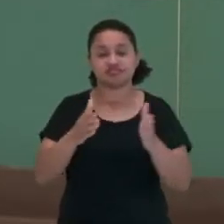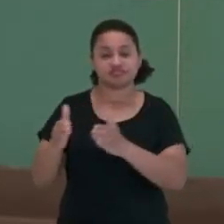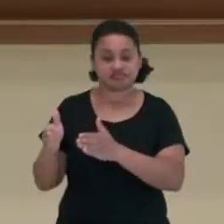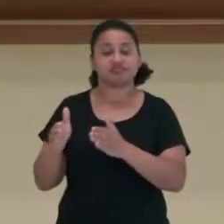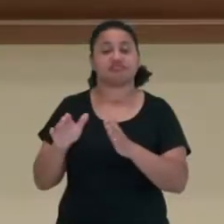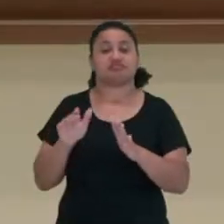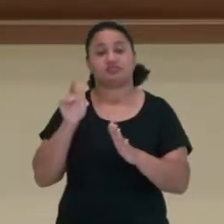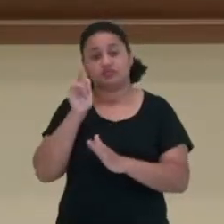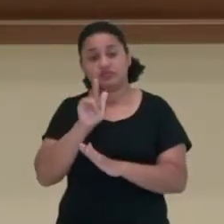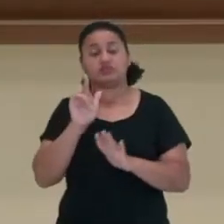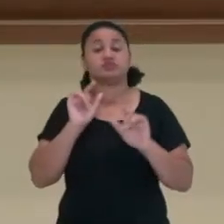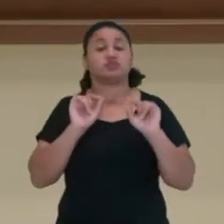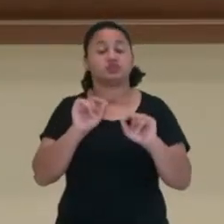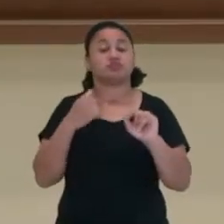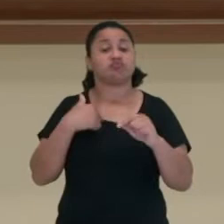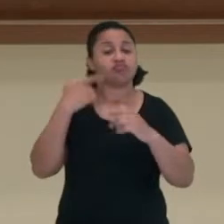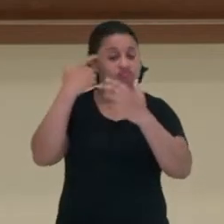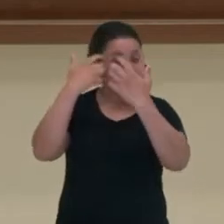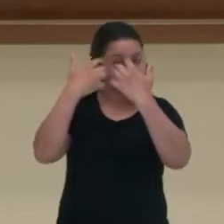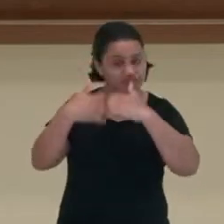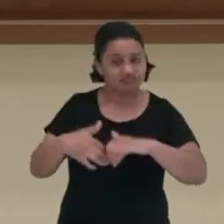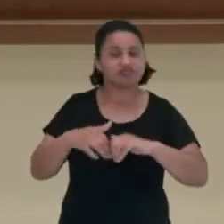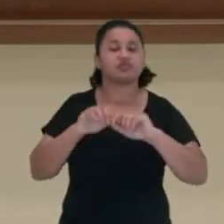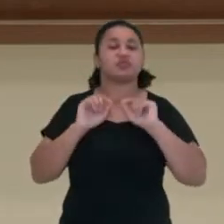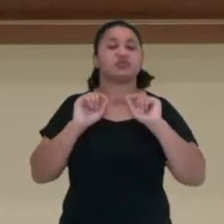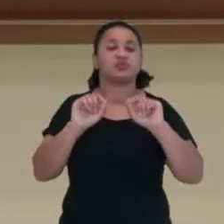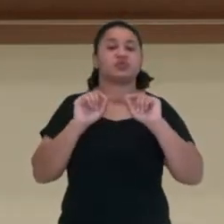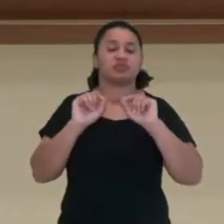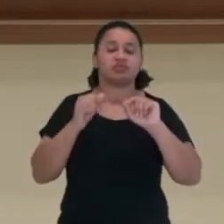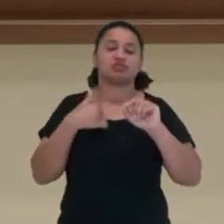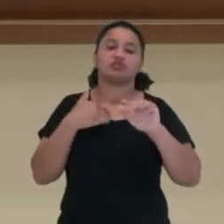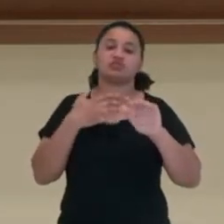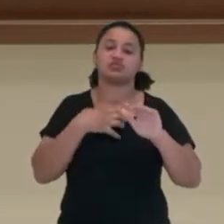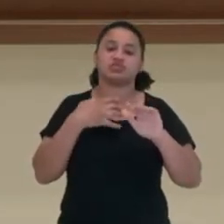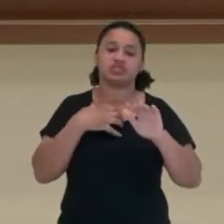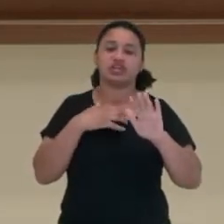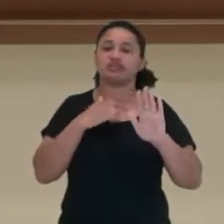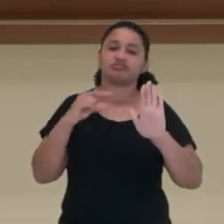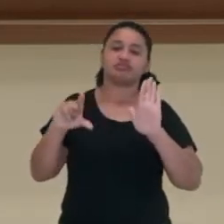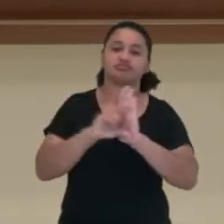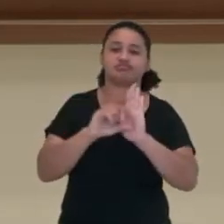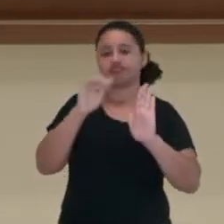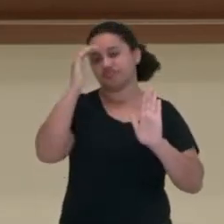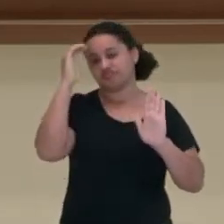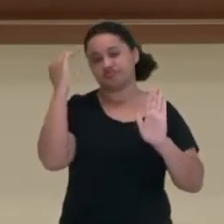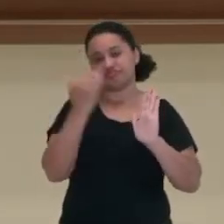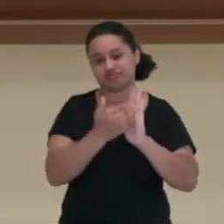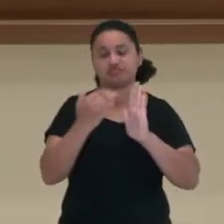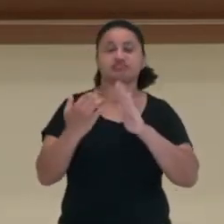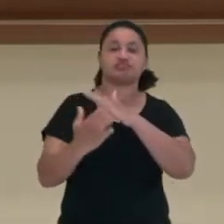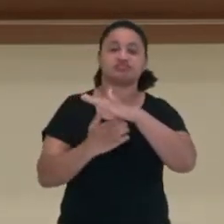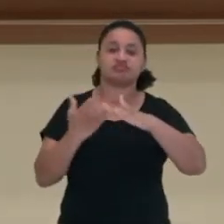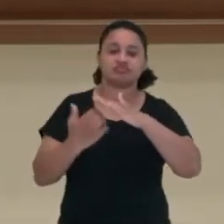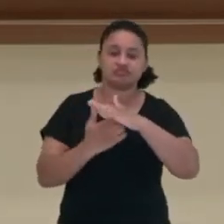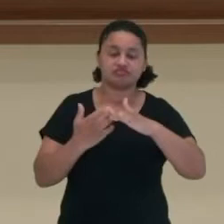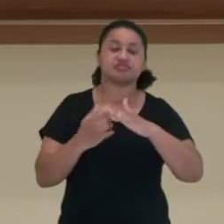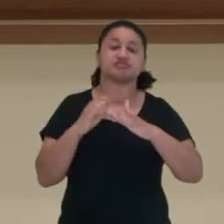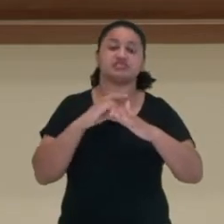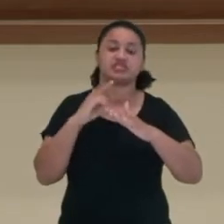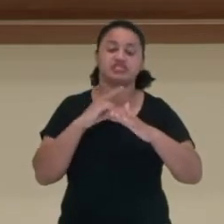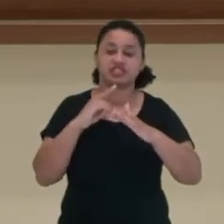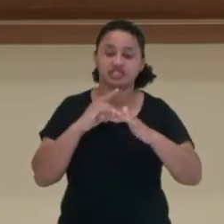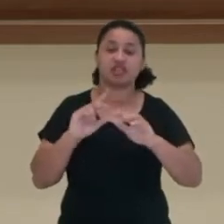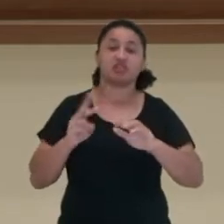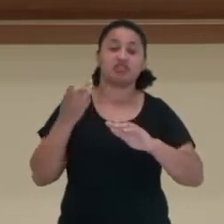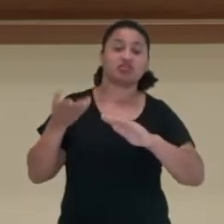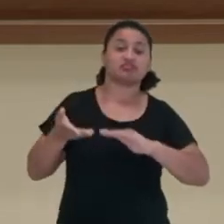vencidas, ele vai ter que pensar, obviamente, nessa formalização. Se é uma empresa que vai ter um faturamento alto, que vai